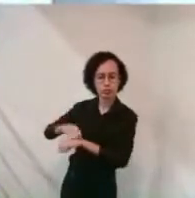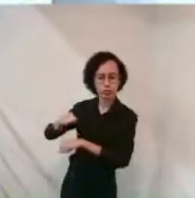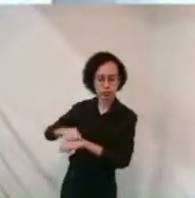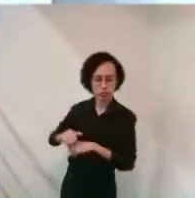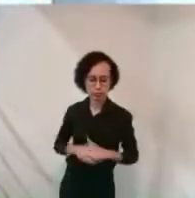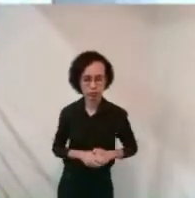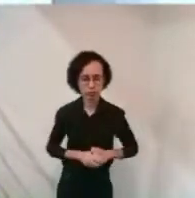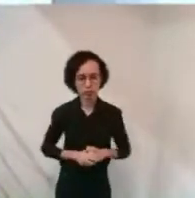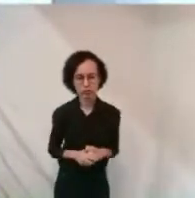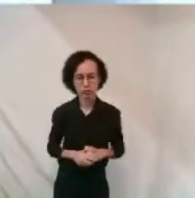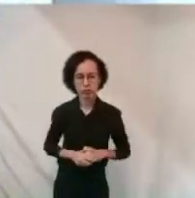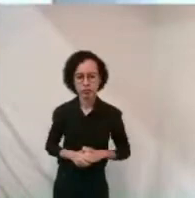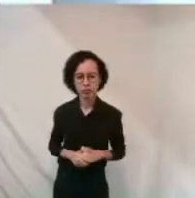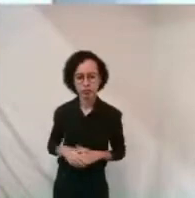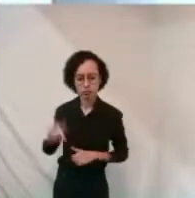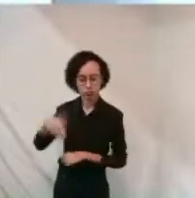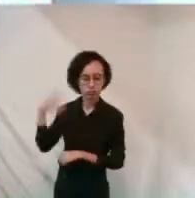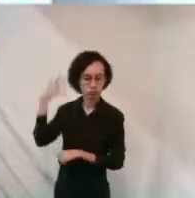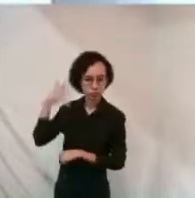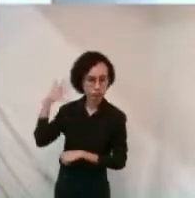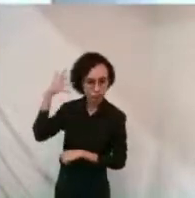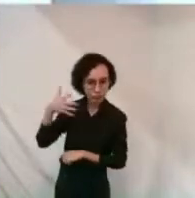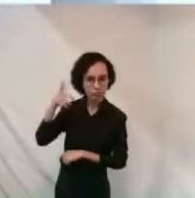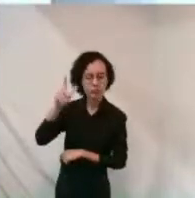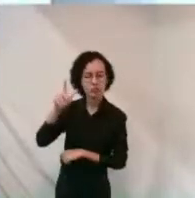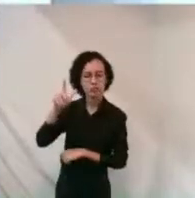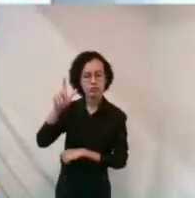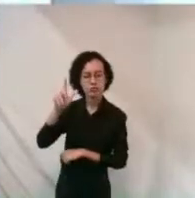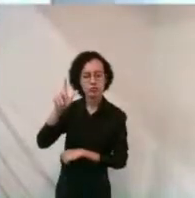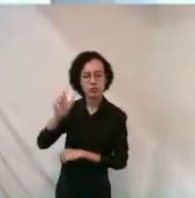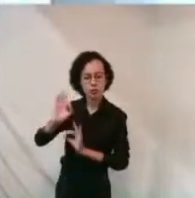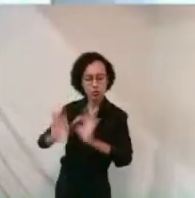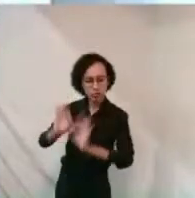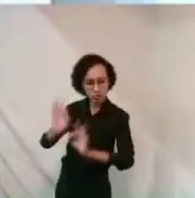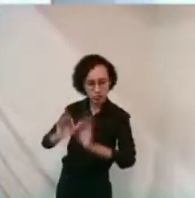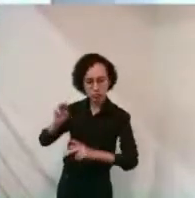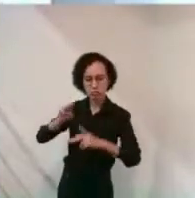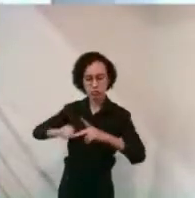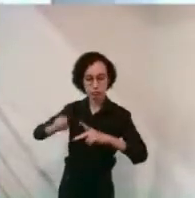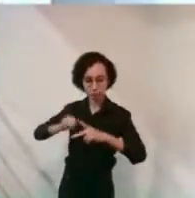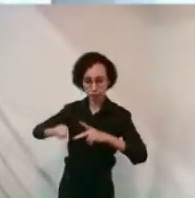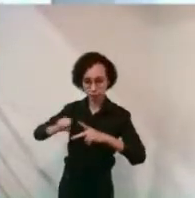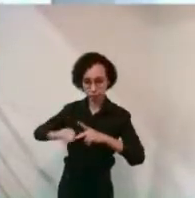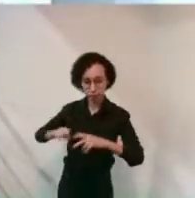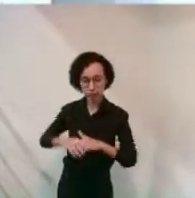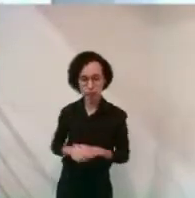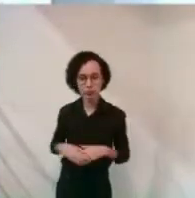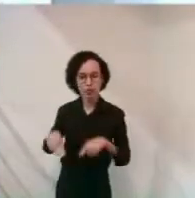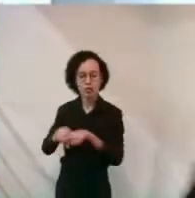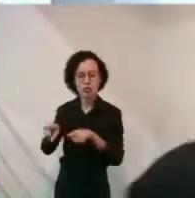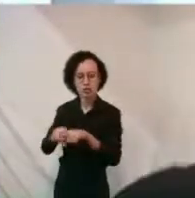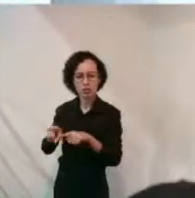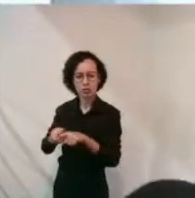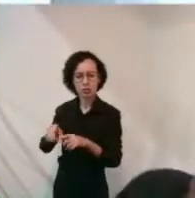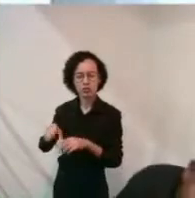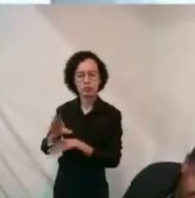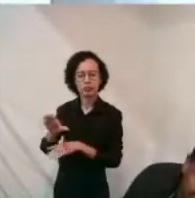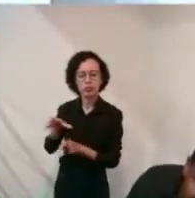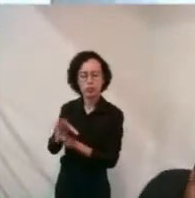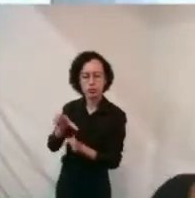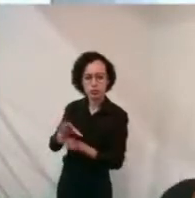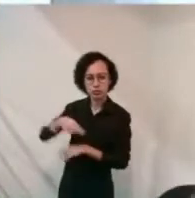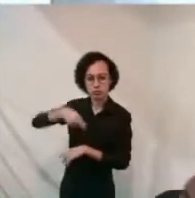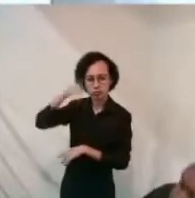Interinstitucional. Este seminário é uma realização do Ministério Público de Pernambuco e do Conselho Nacional do